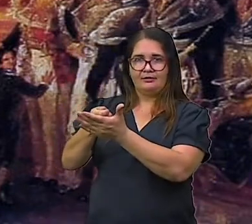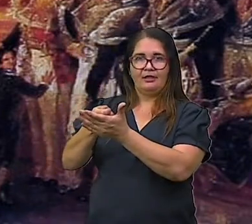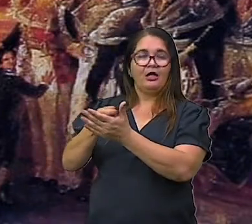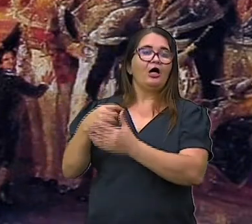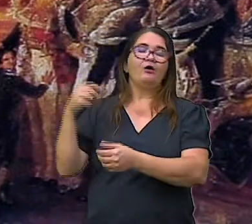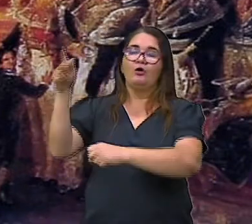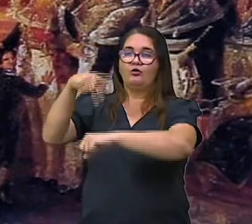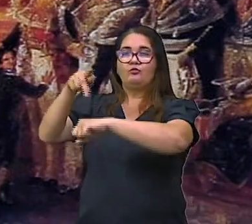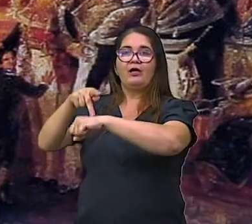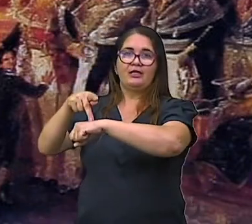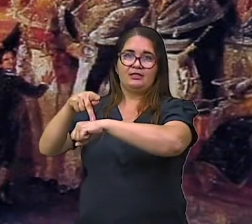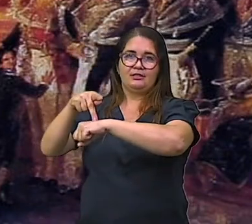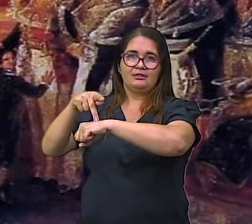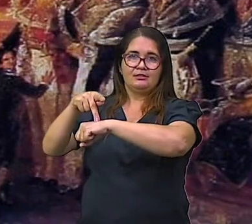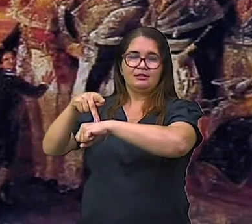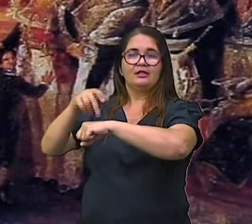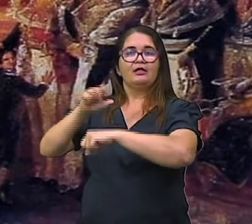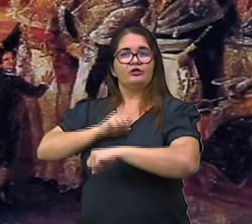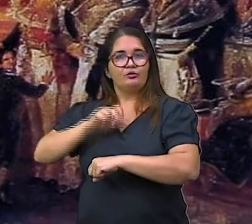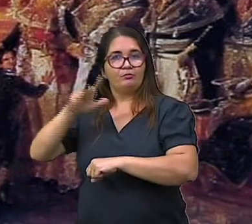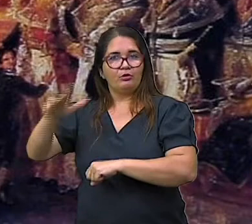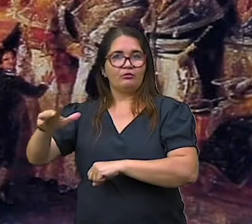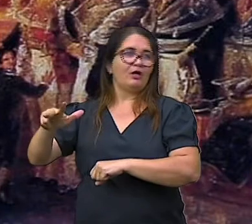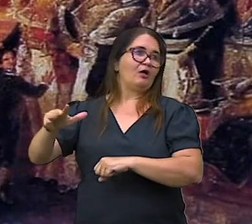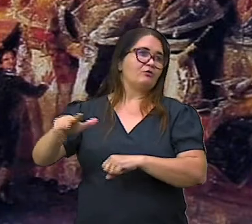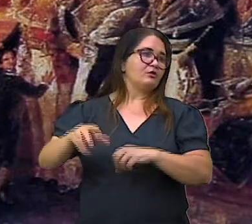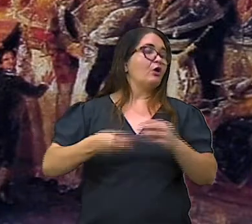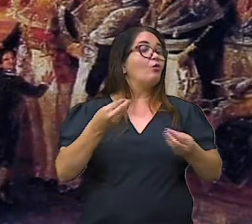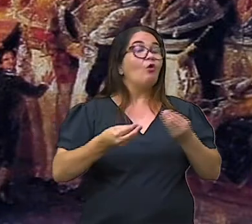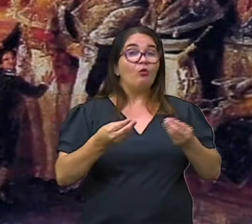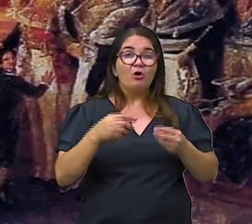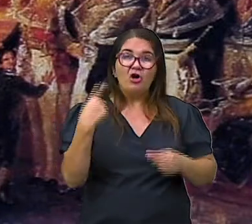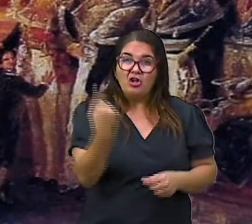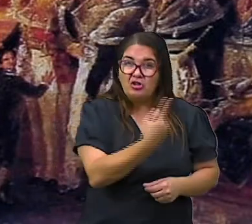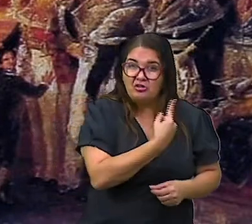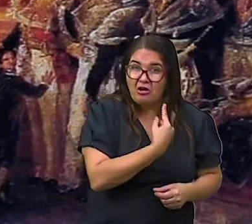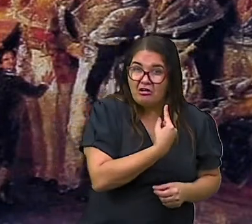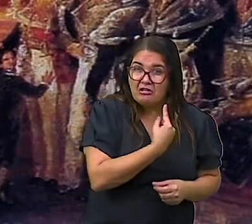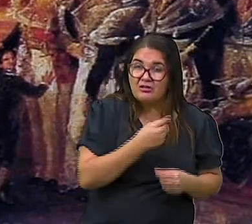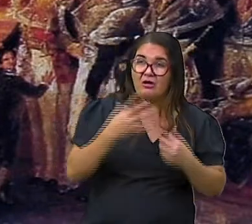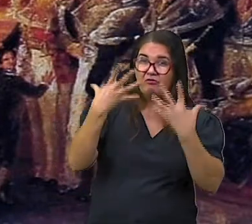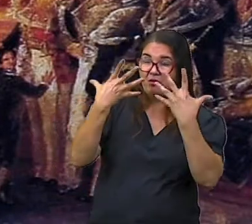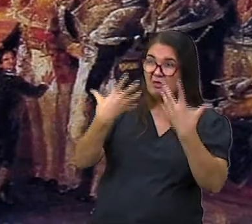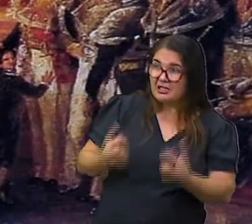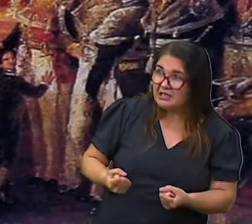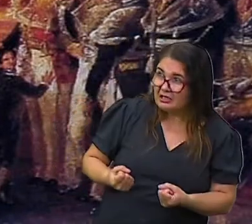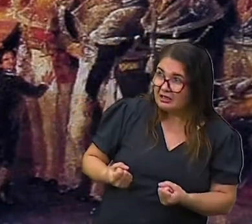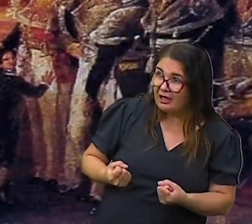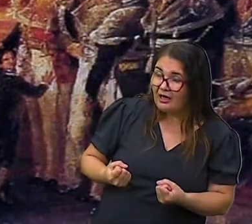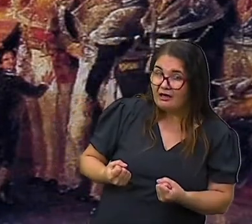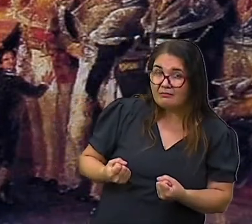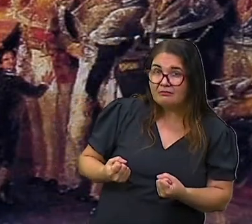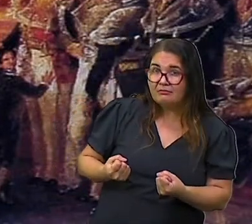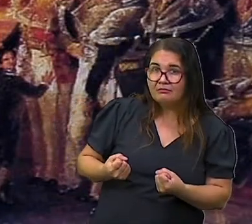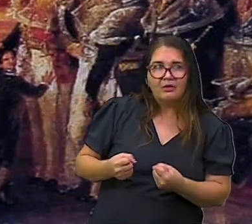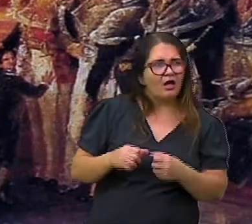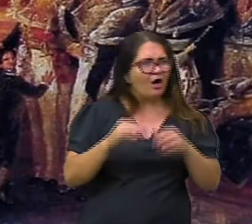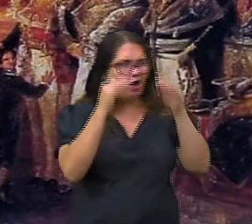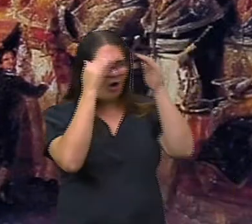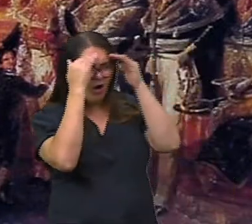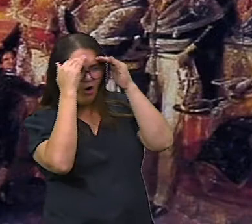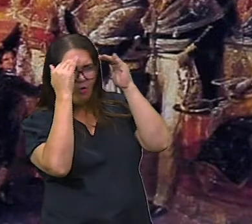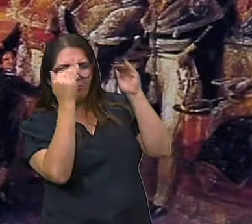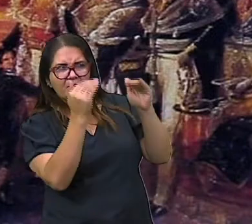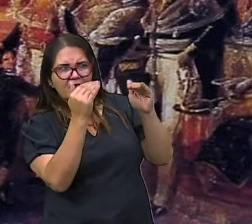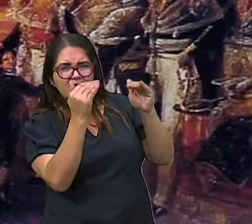de Portugal. Então, é o acatar, né? Ficar quietinho, obedecer, ou atacar, não obedecer.